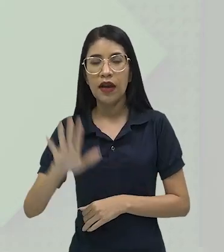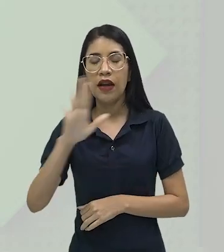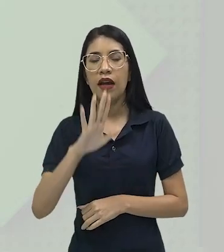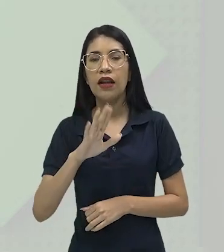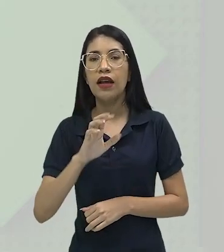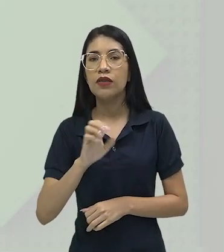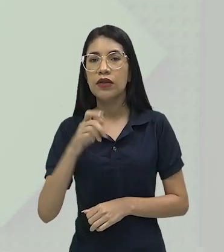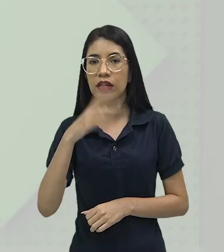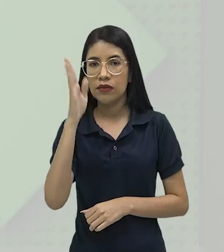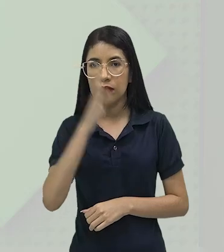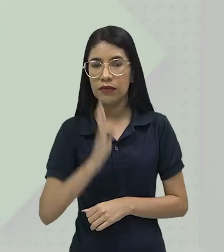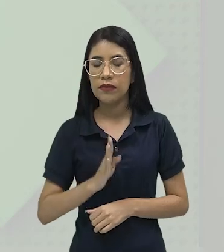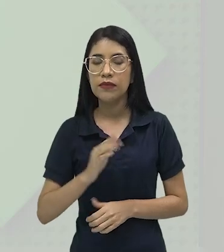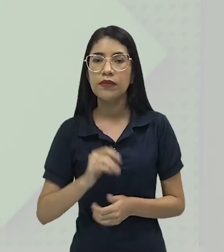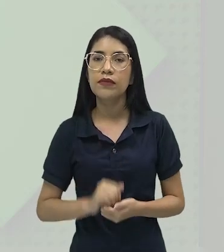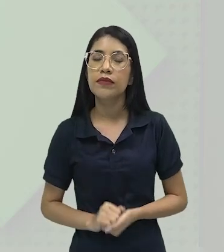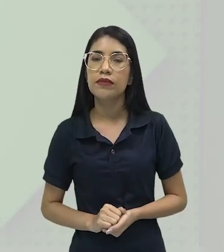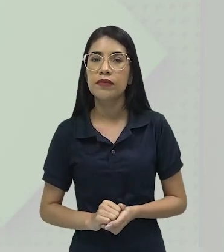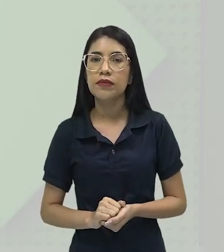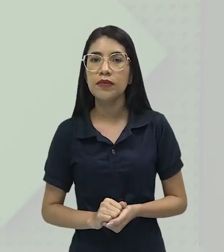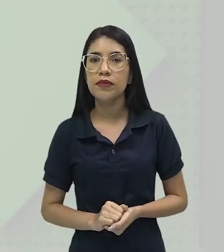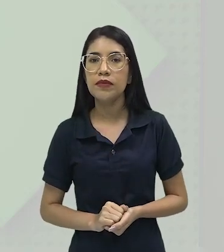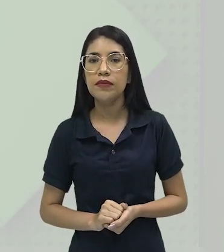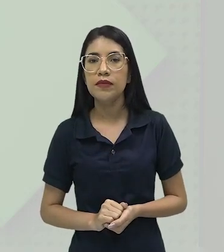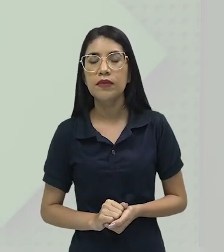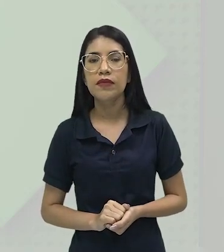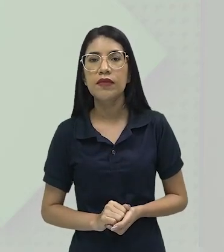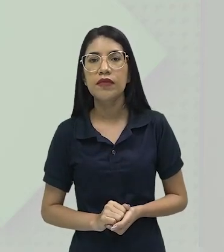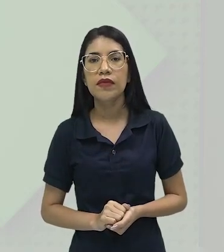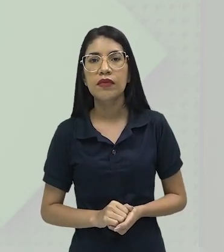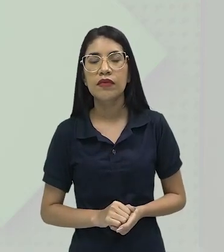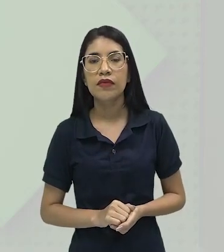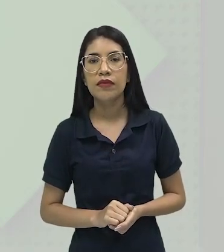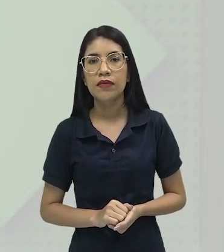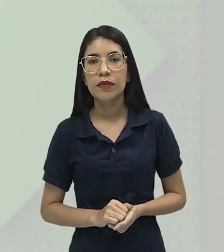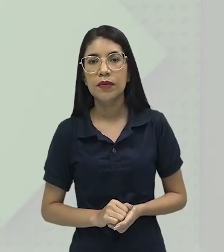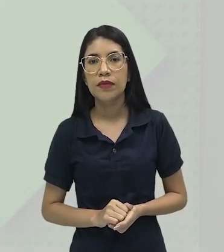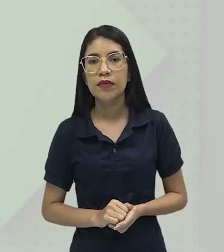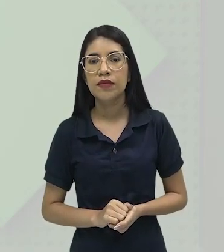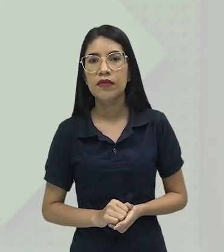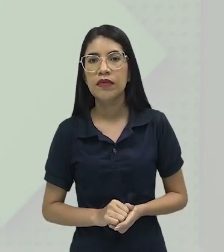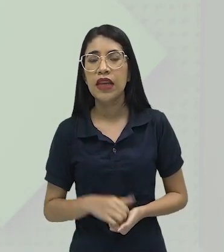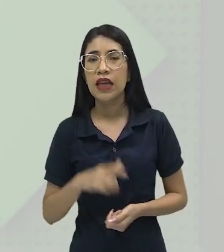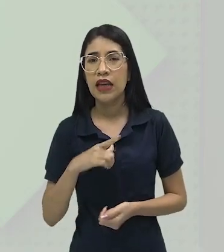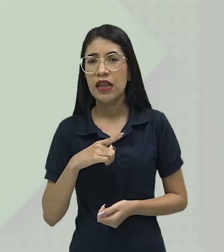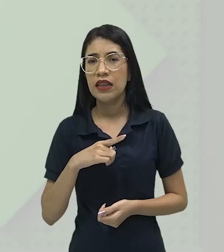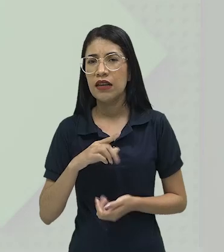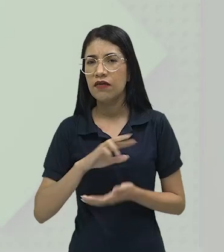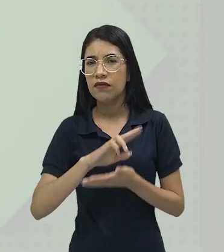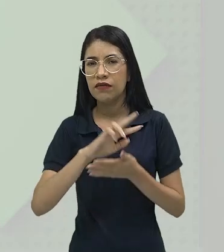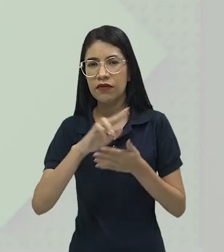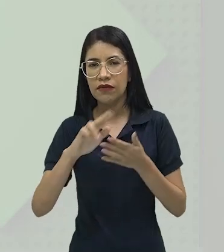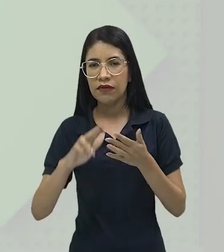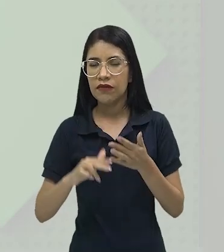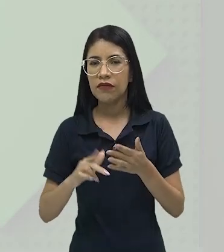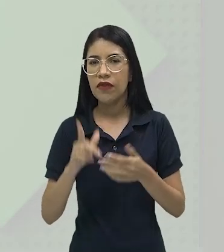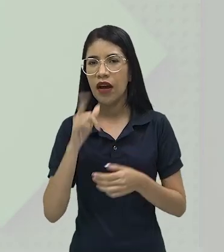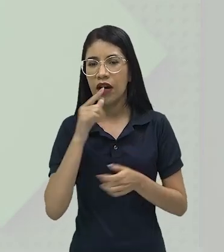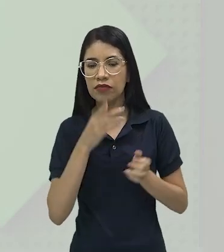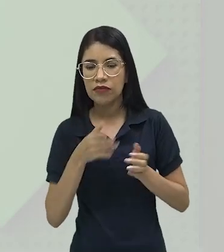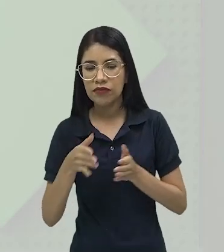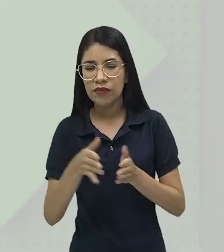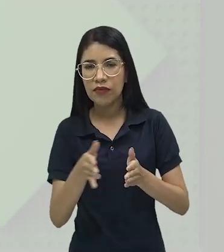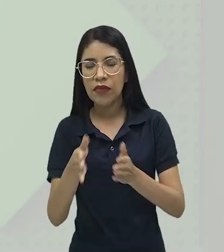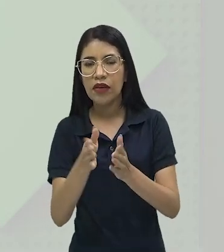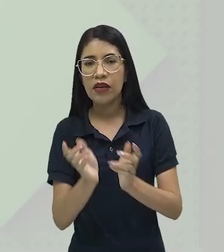país. Então, a gente tem uma rede, né, de rios que nos